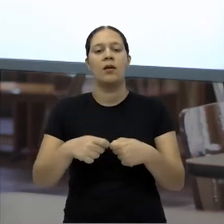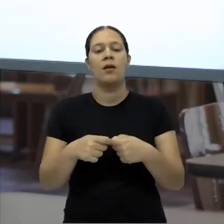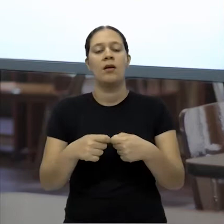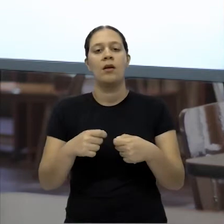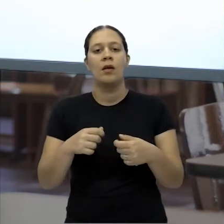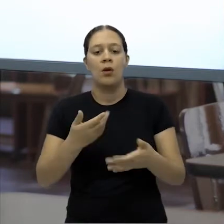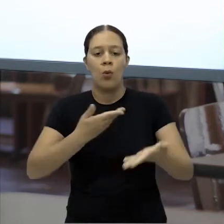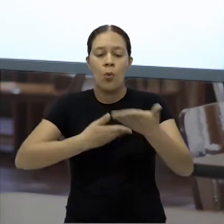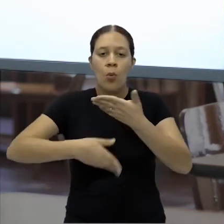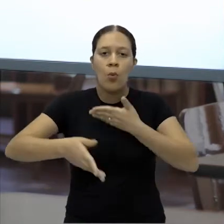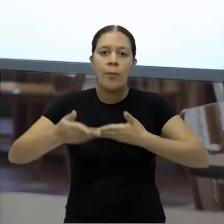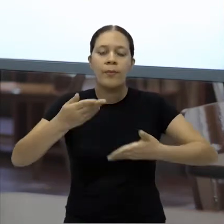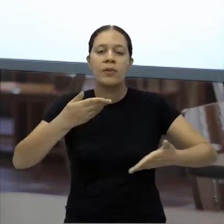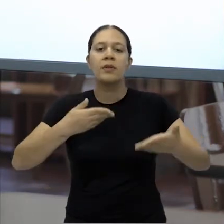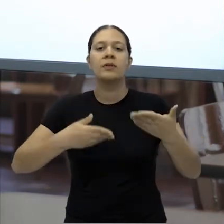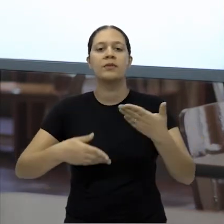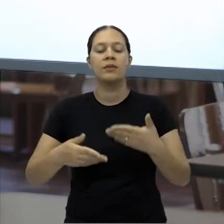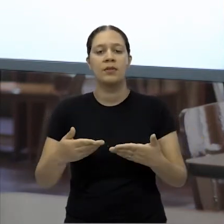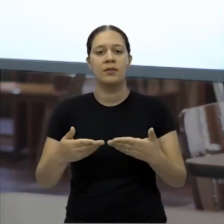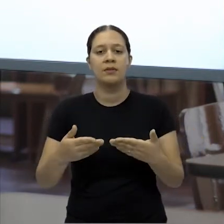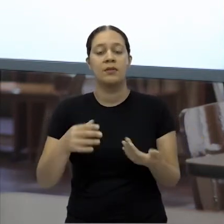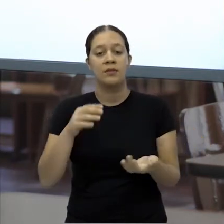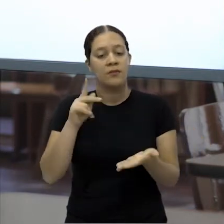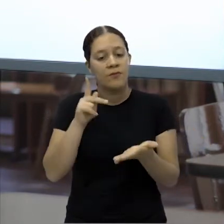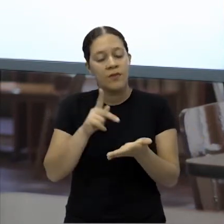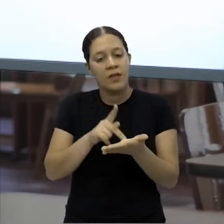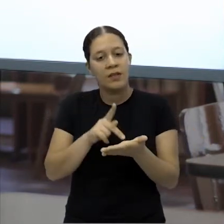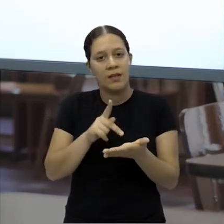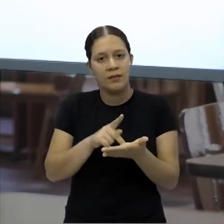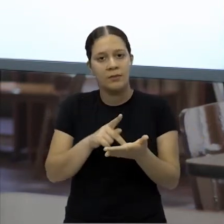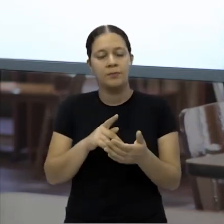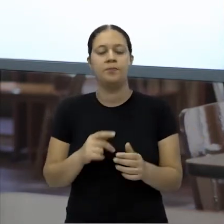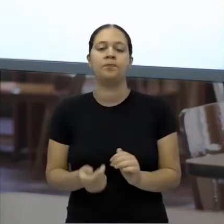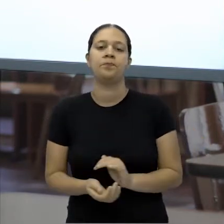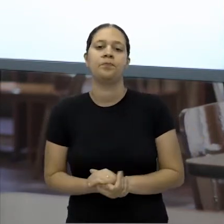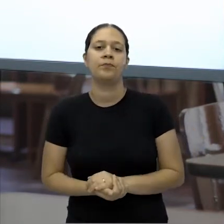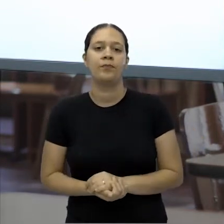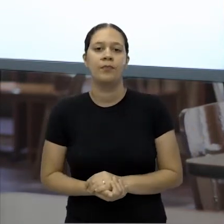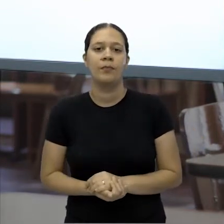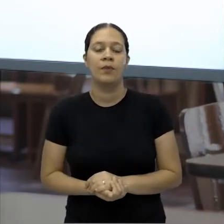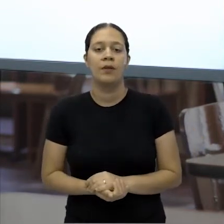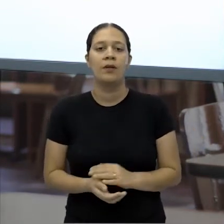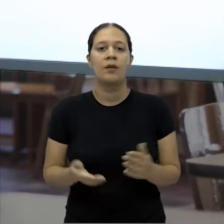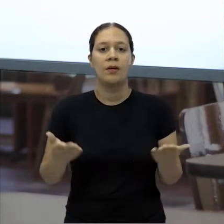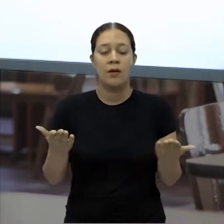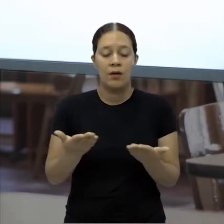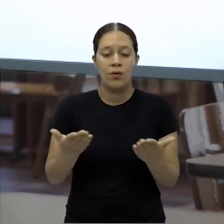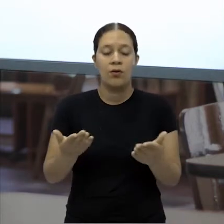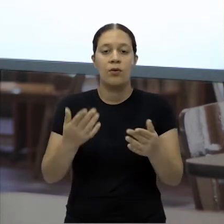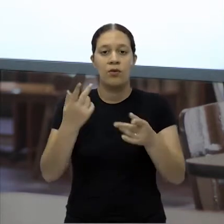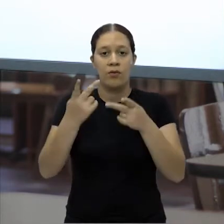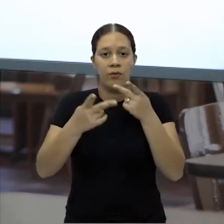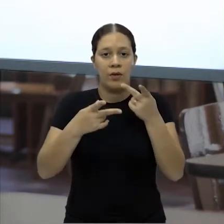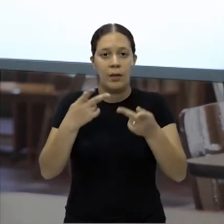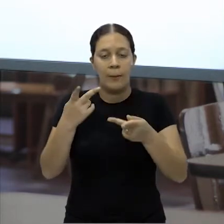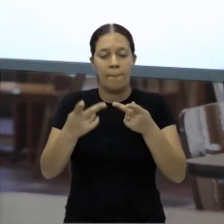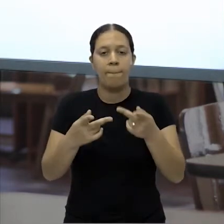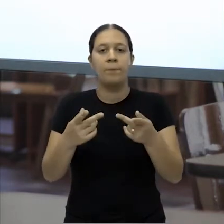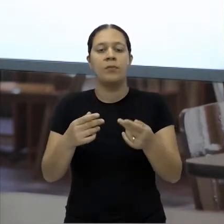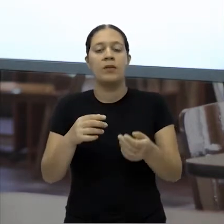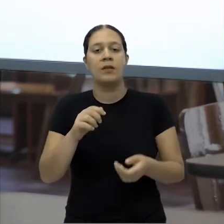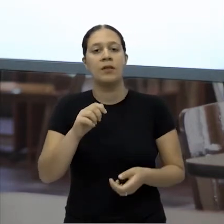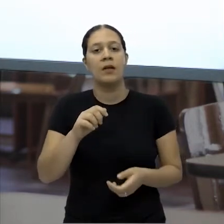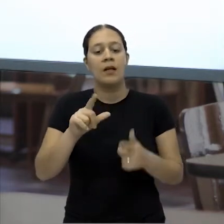usar, compartilhar, criar sentido de forma eficaz nesses espaços que eu acabei de falar.